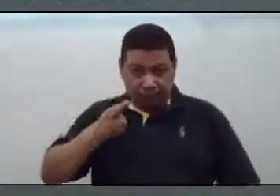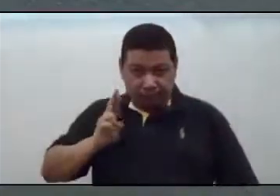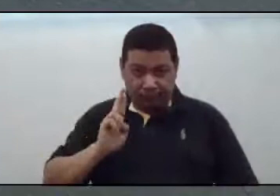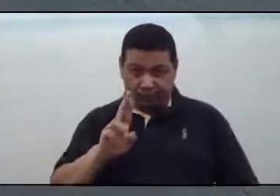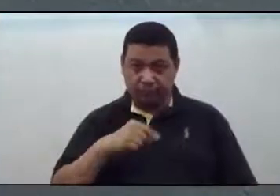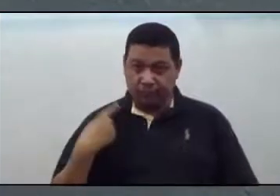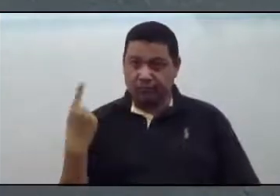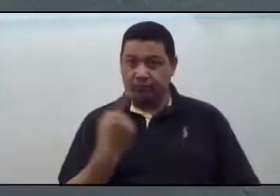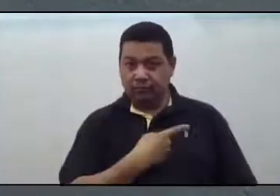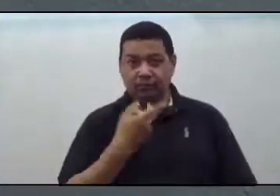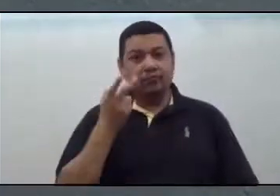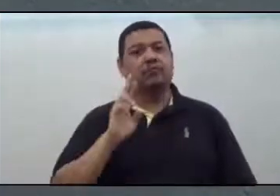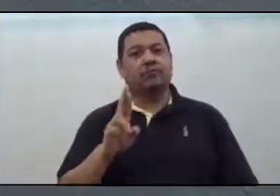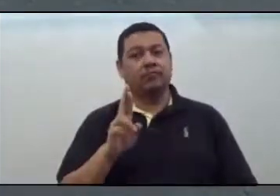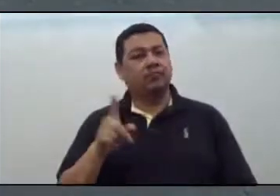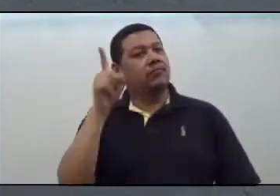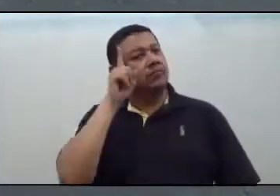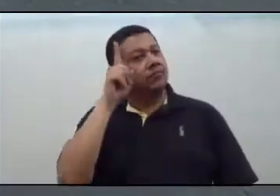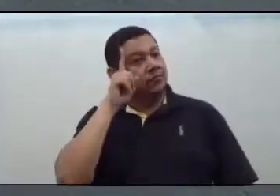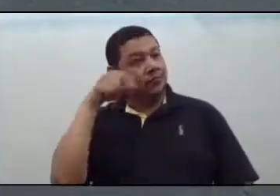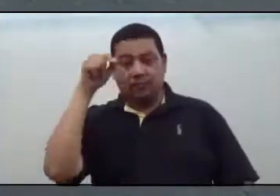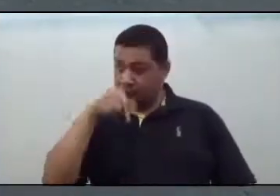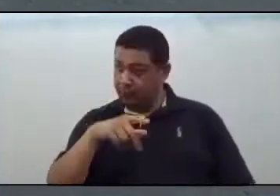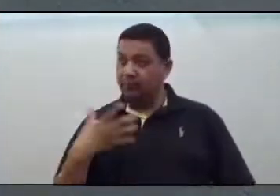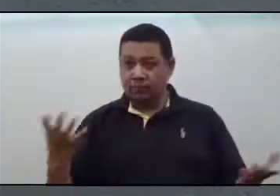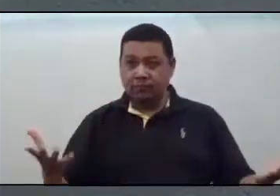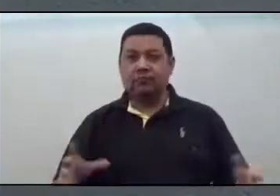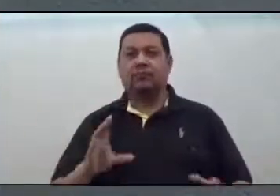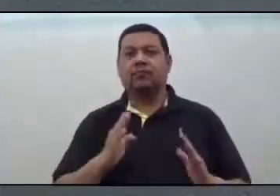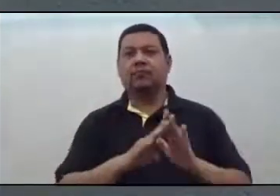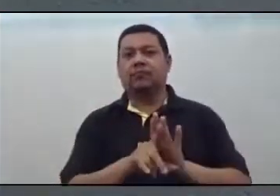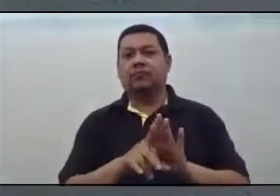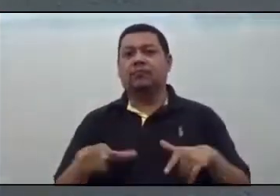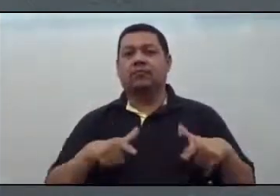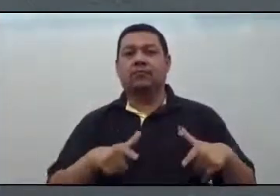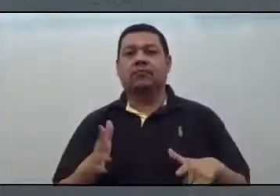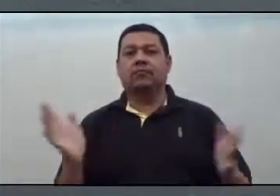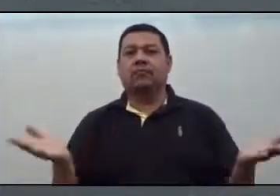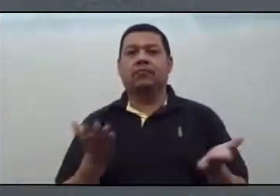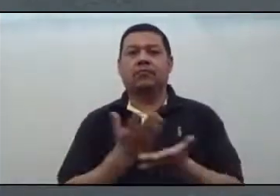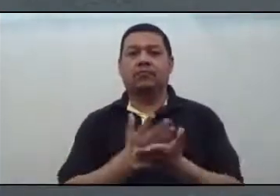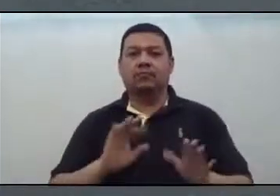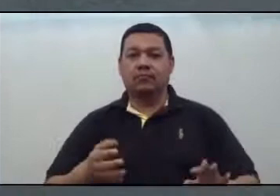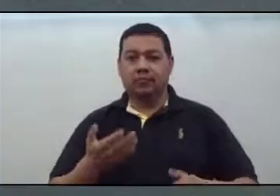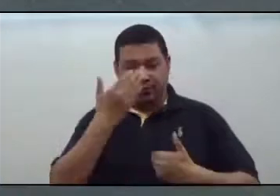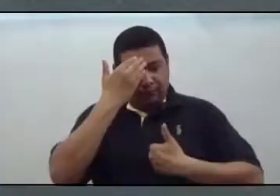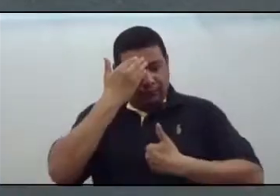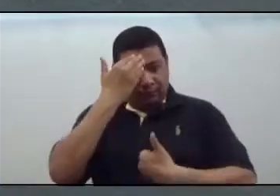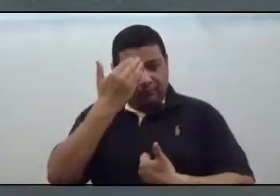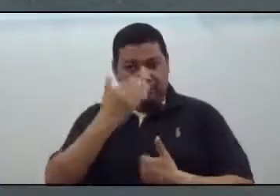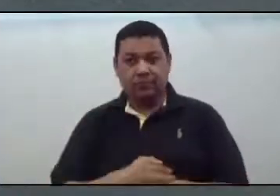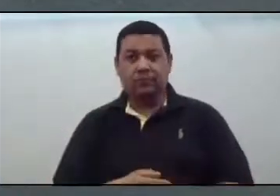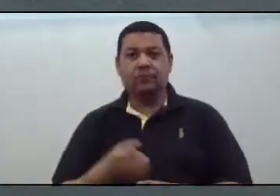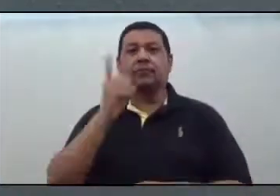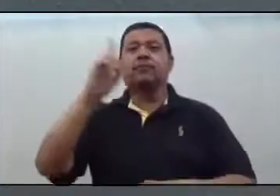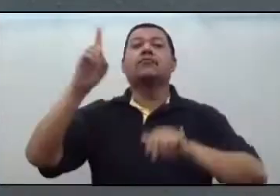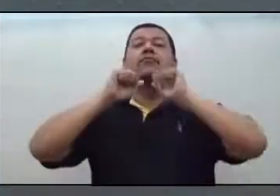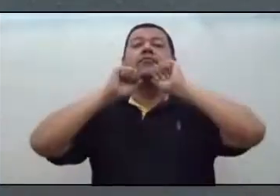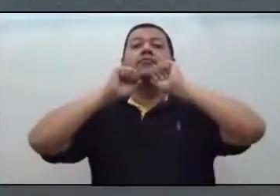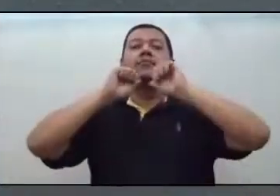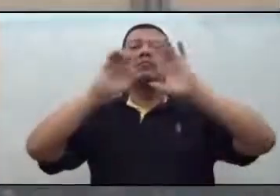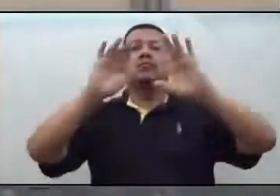em cada dia, aqui nesse parlamento, aqui nesse trabalho. Tá? Por hoje é só, Muito obrigado. Deus que abençoe a